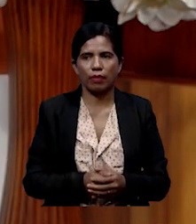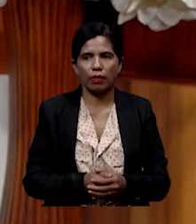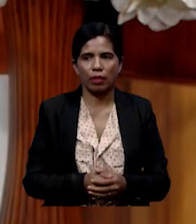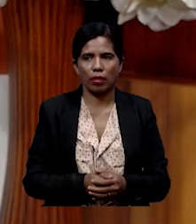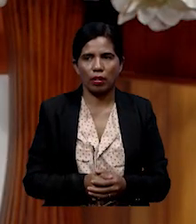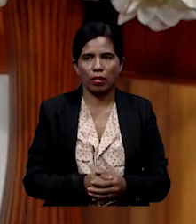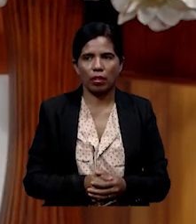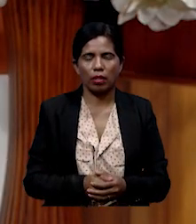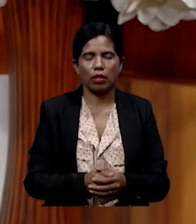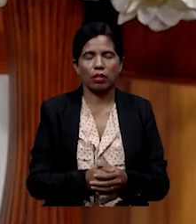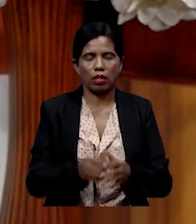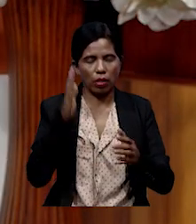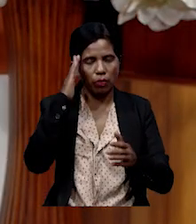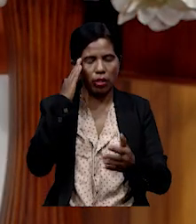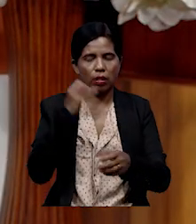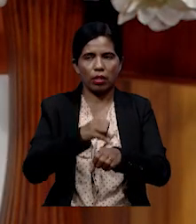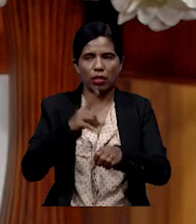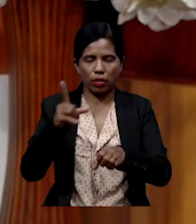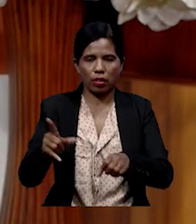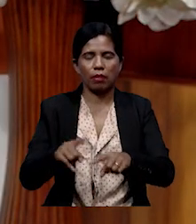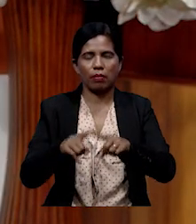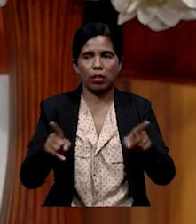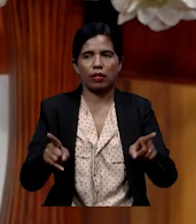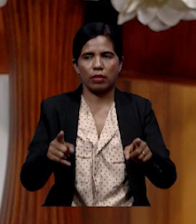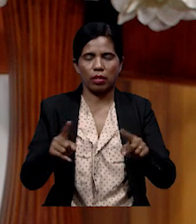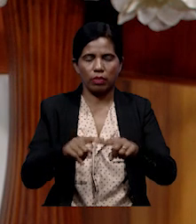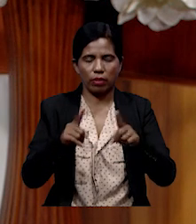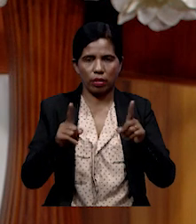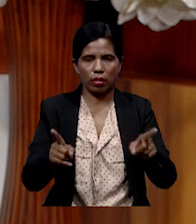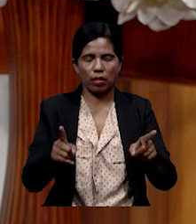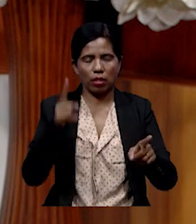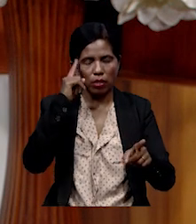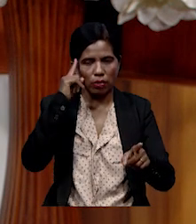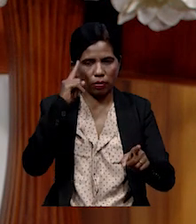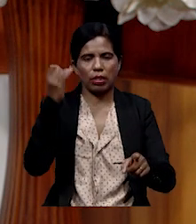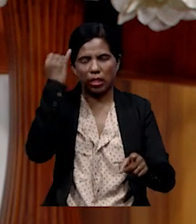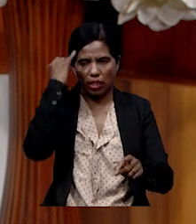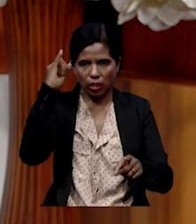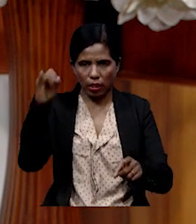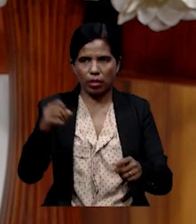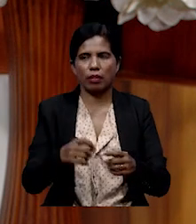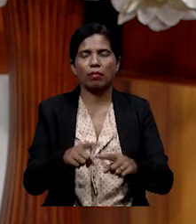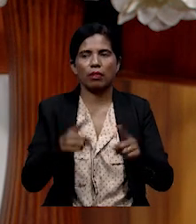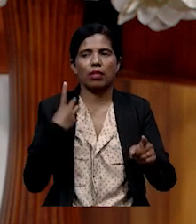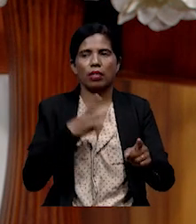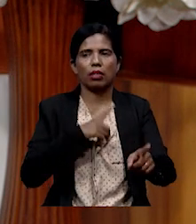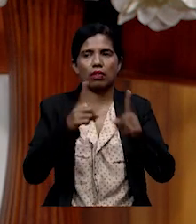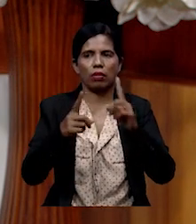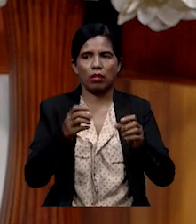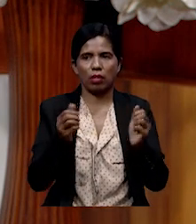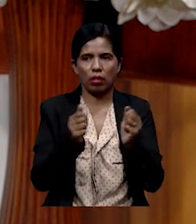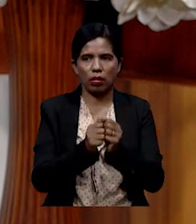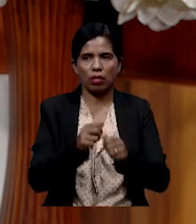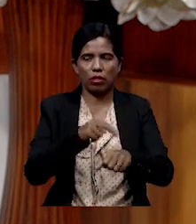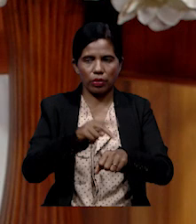pot li buat hotu. Bele ia diferença Hanoi diferença ideias, mas be quando ita kulia kona ba interesse